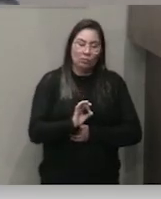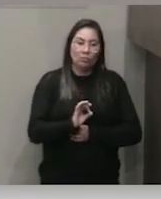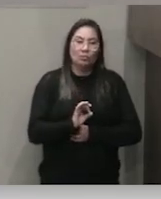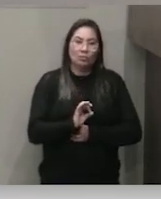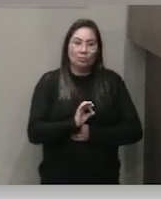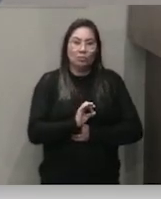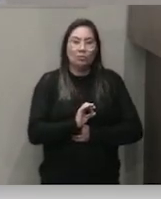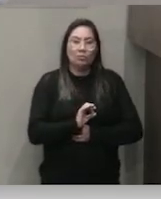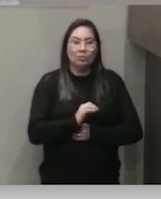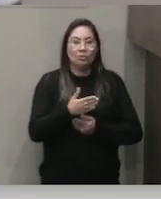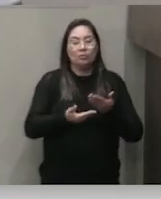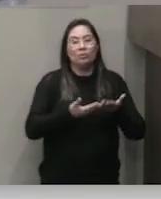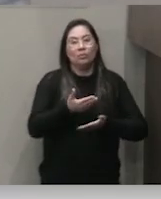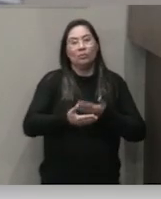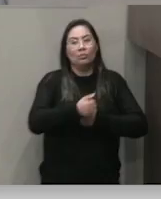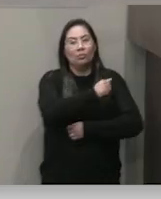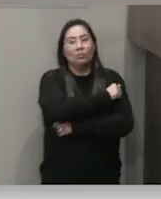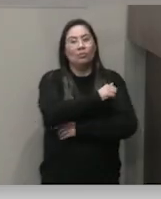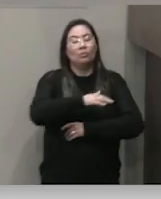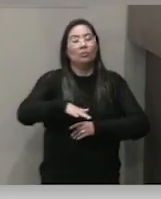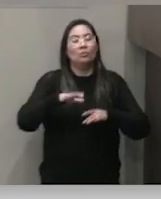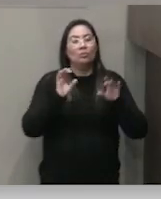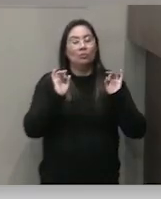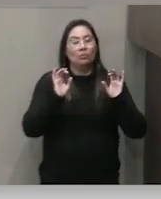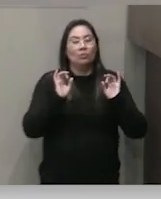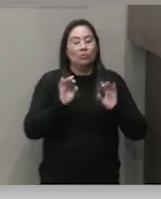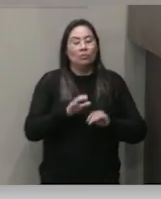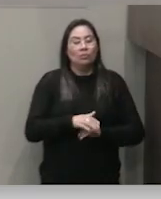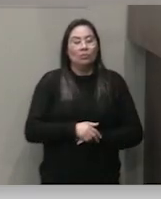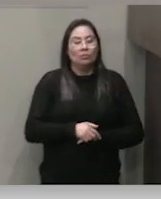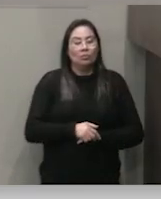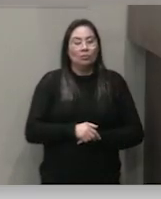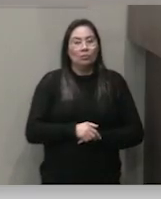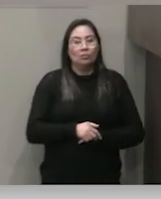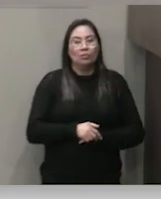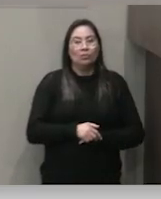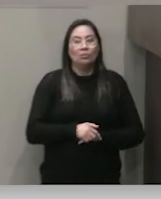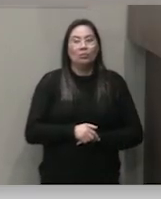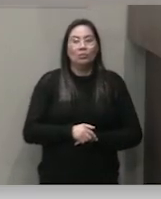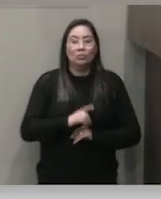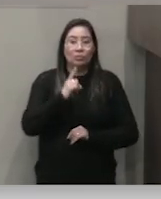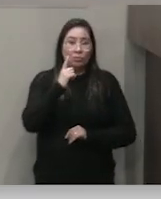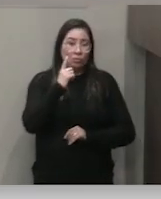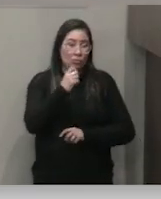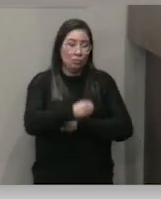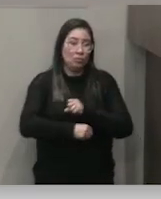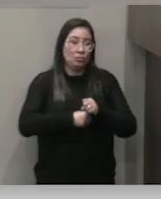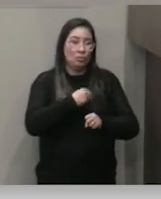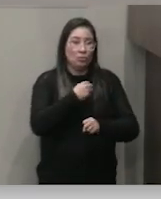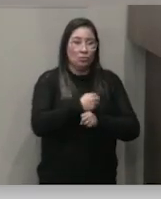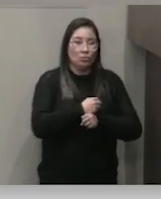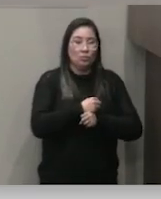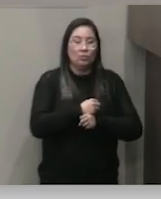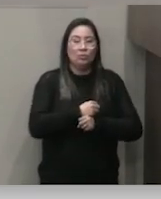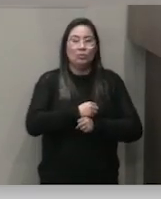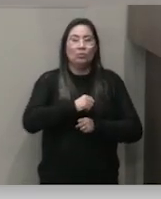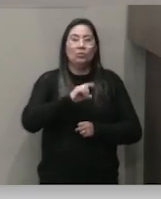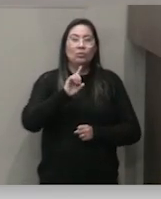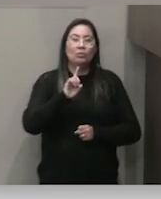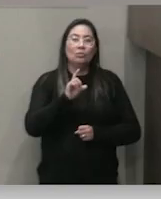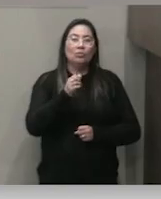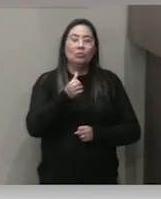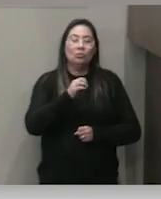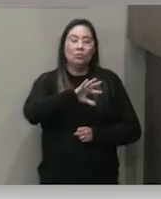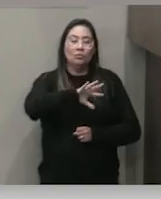relação a atendimento a alunos especiais. O que já vem, somente num ano, para os senhores terem ideia, acarretando em